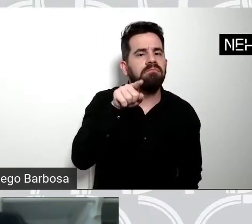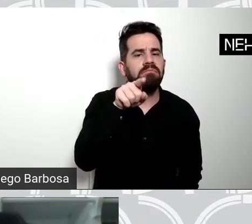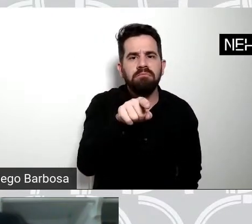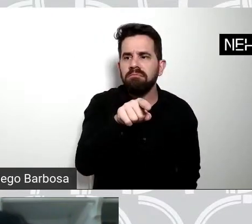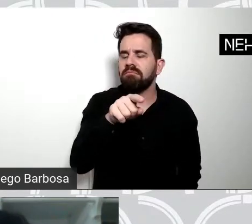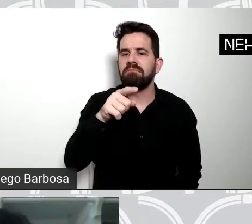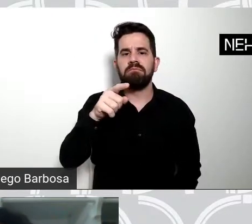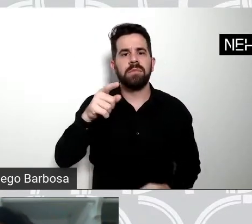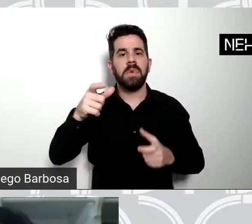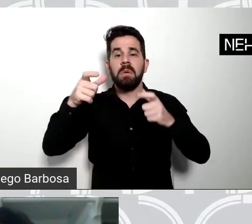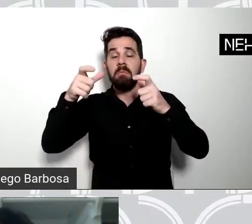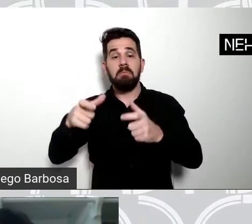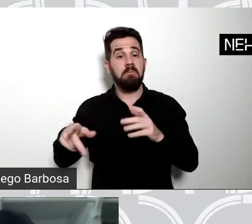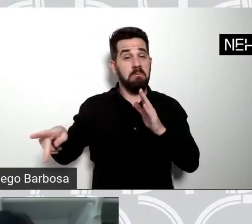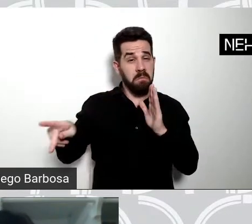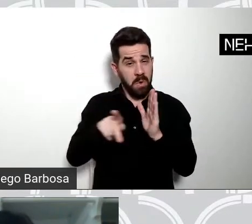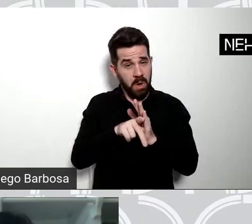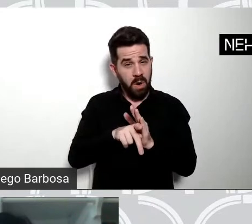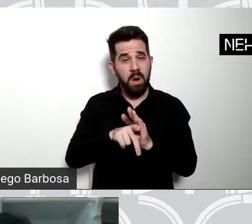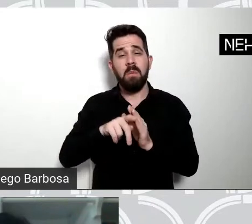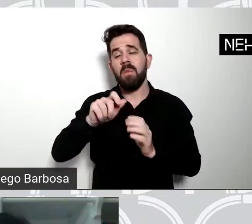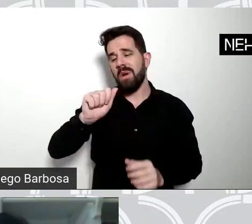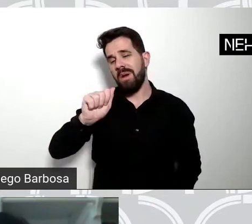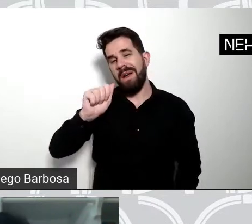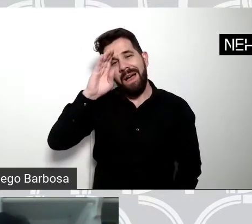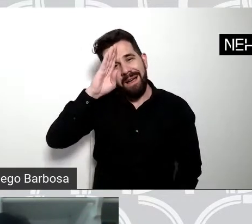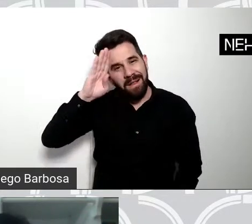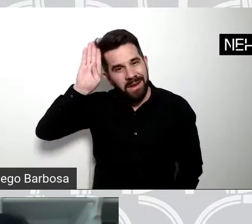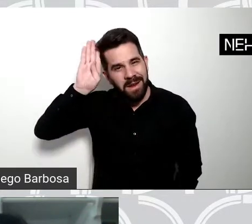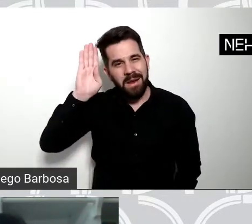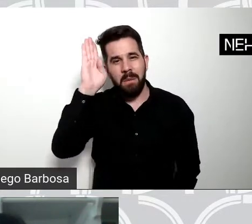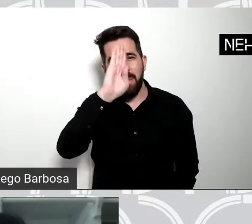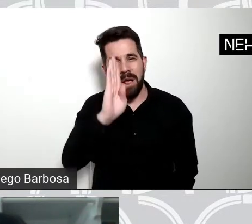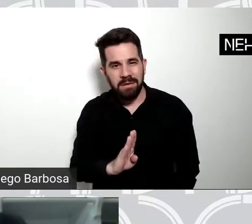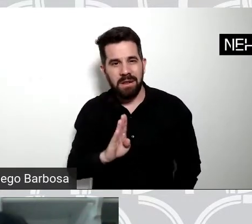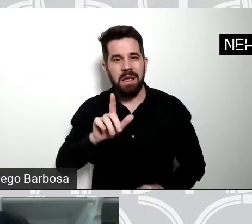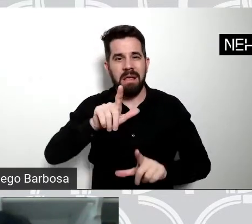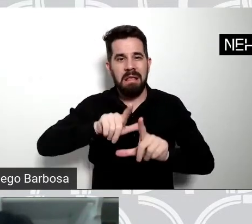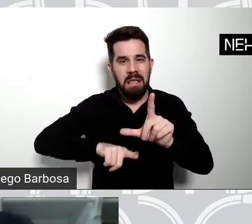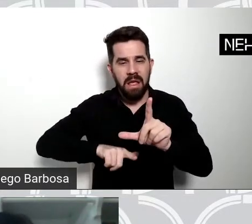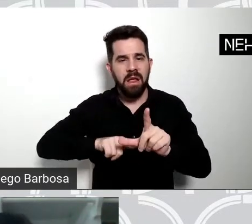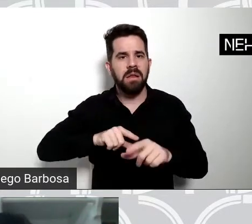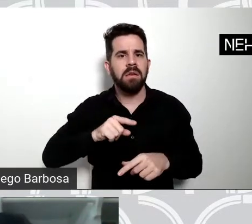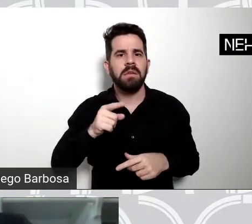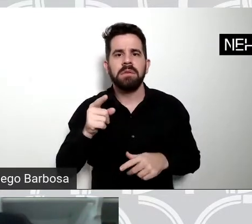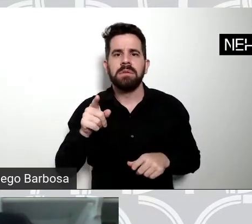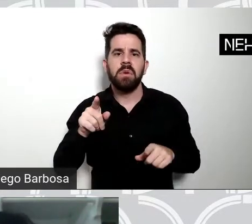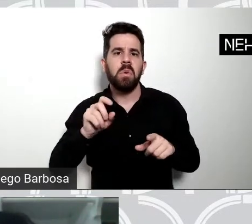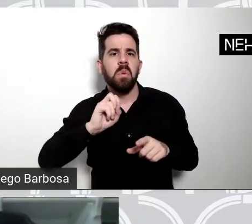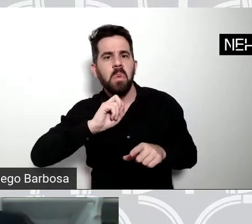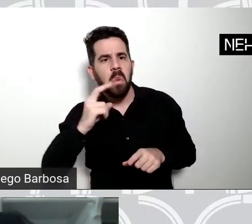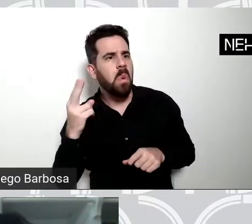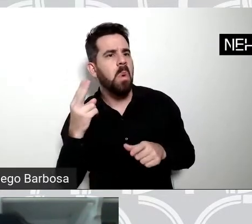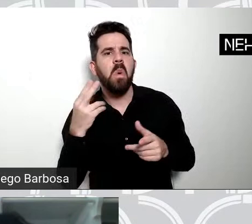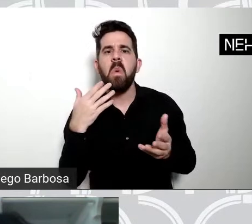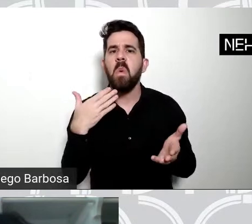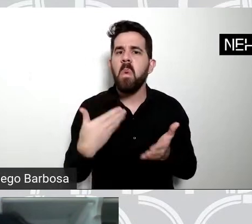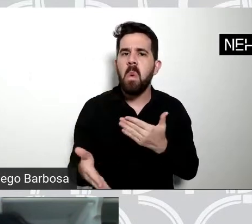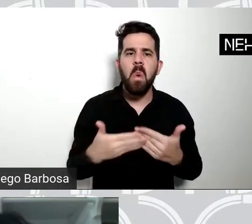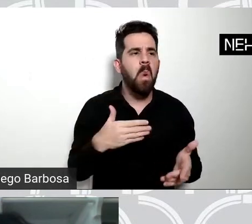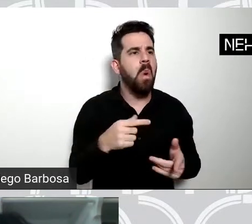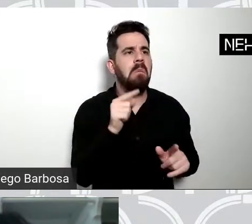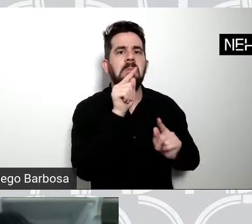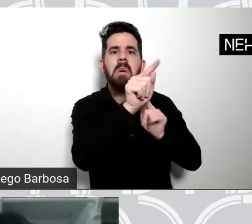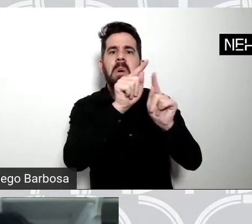torce o nariz para qualquer gesto que venha de alguém, de um homem branco, porque eles criticam, inclusive,